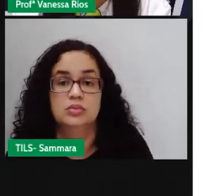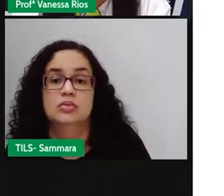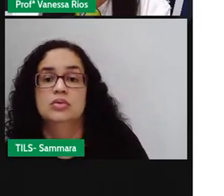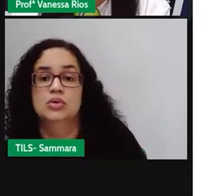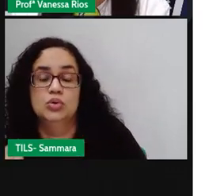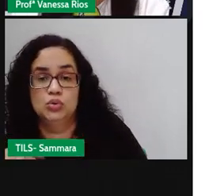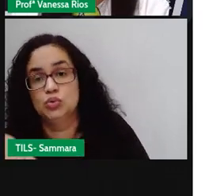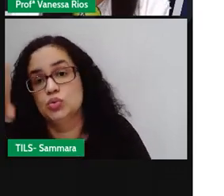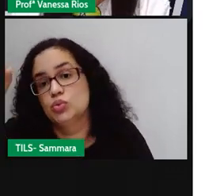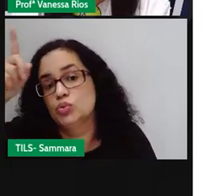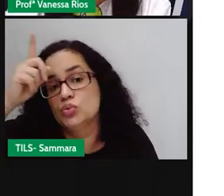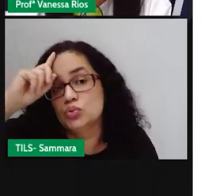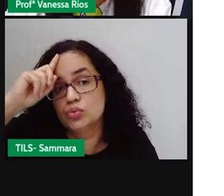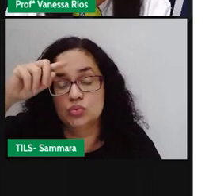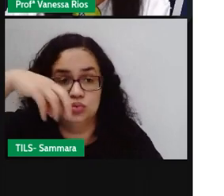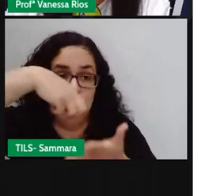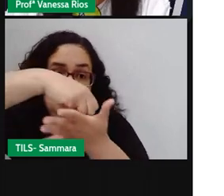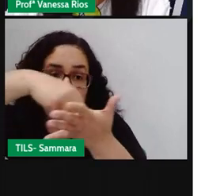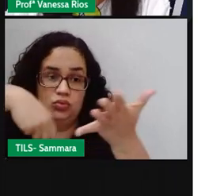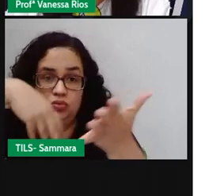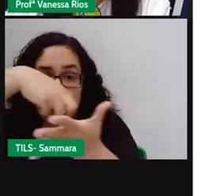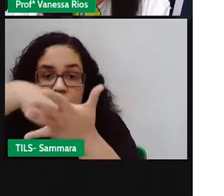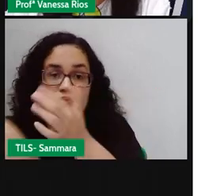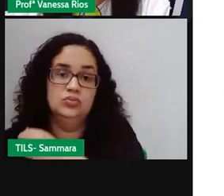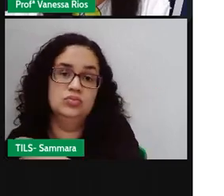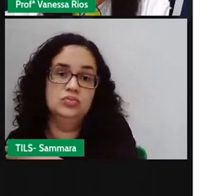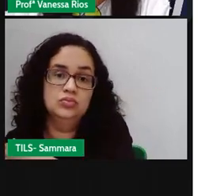no nosso dia a dia, em nossas atividades.